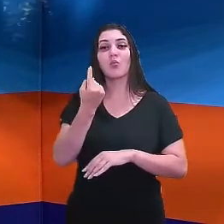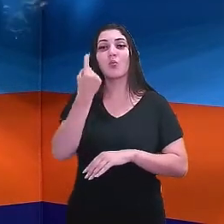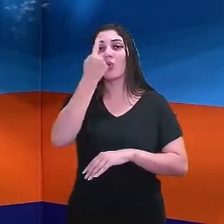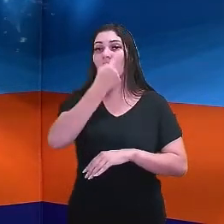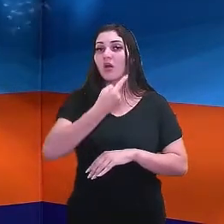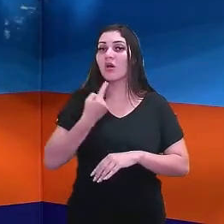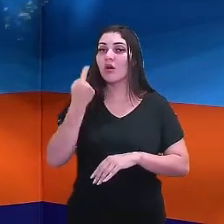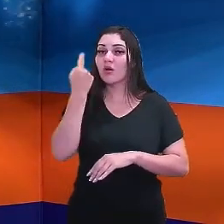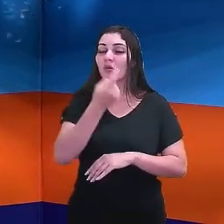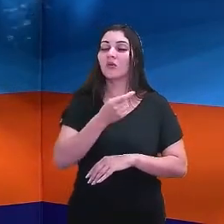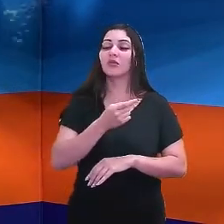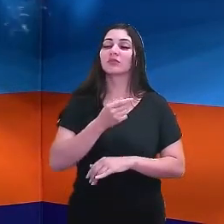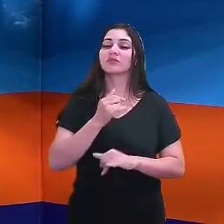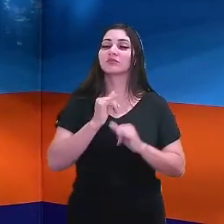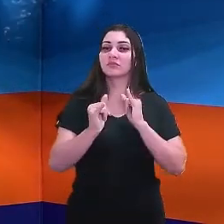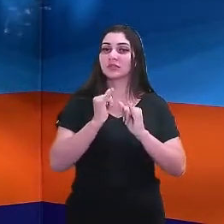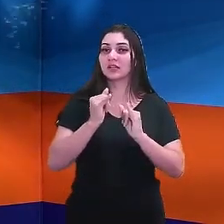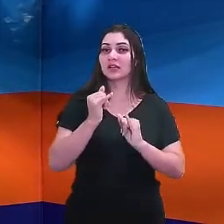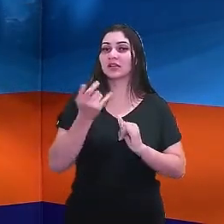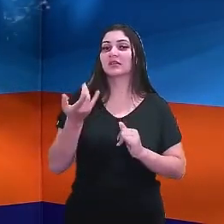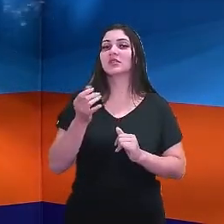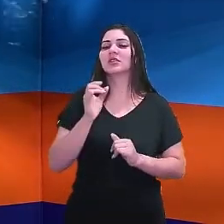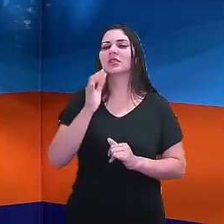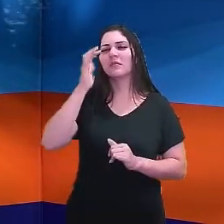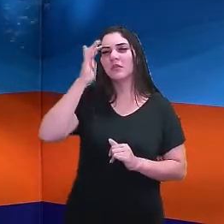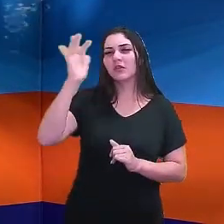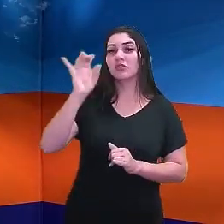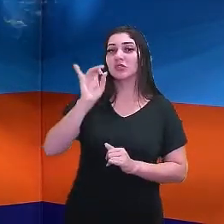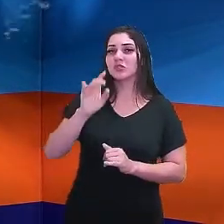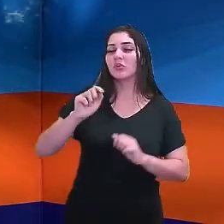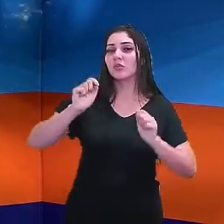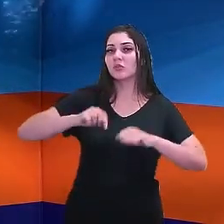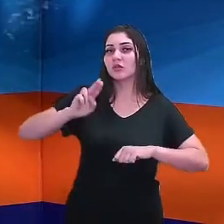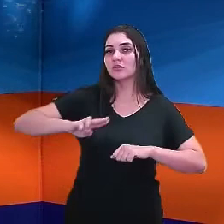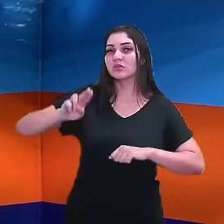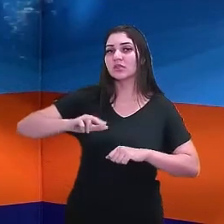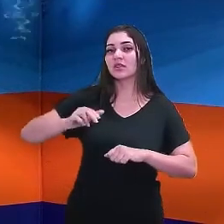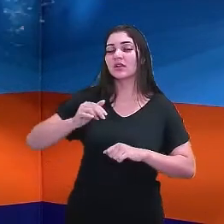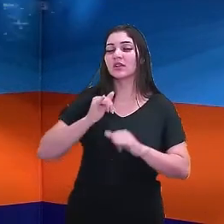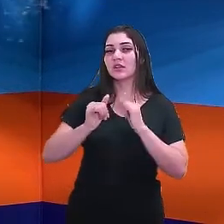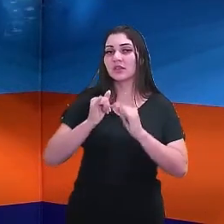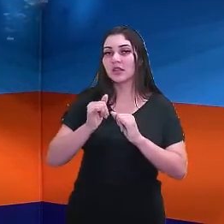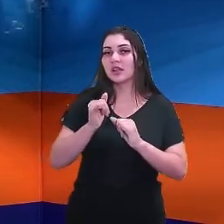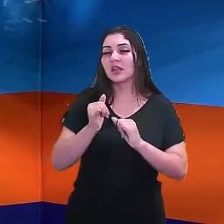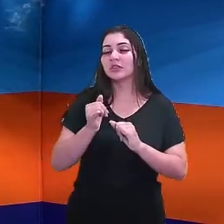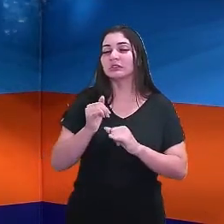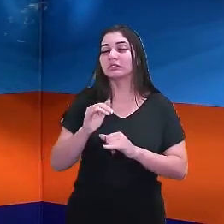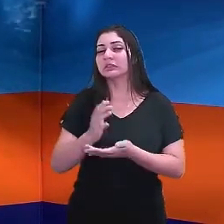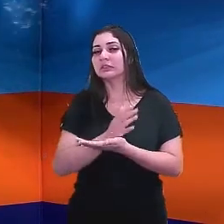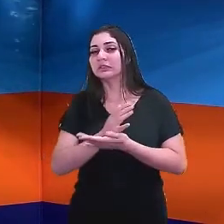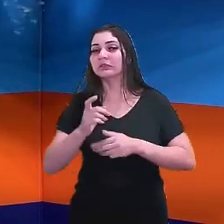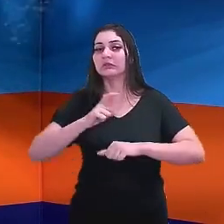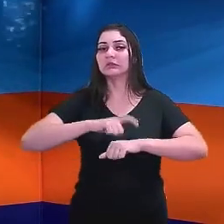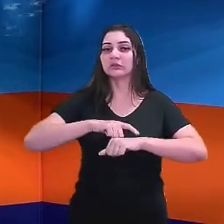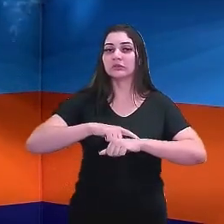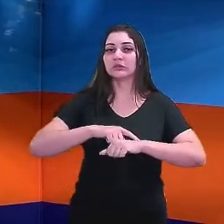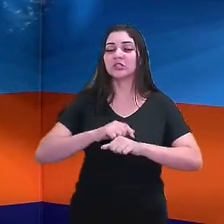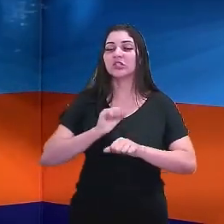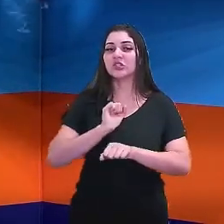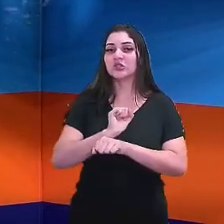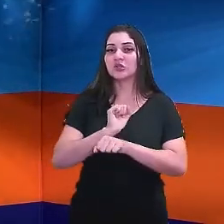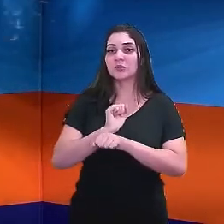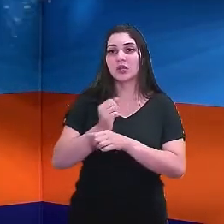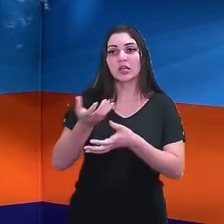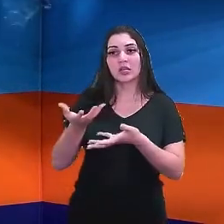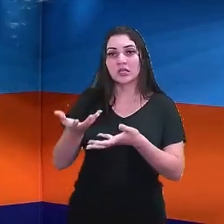internet pegasse. Imagina, você só poder usar a internet em certos horários, ter que esperar ser aceito